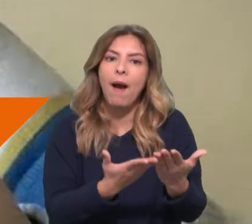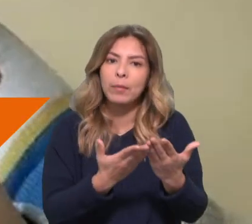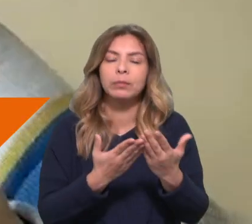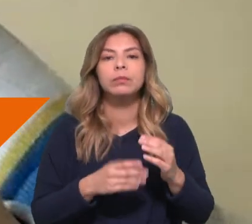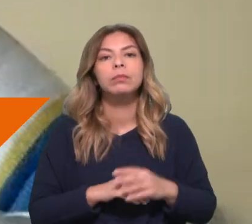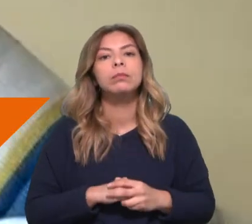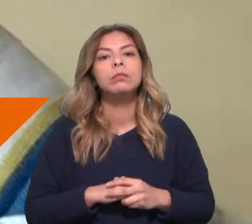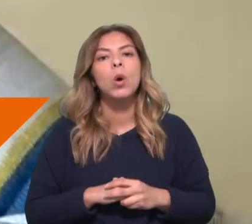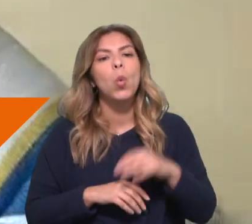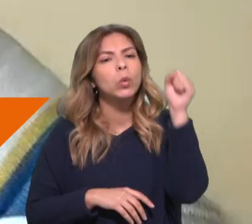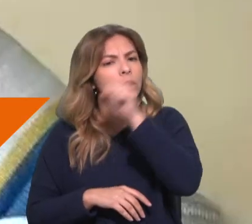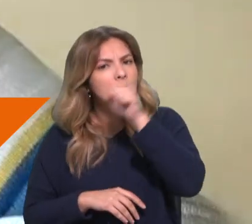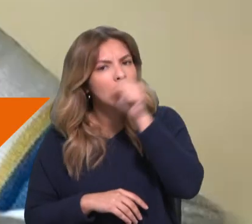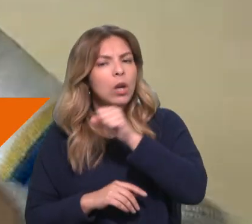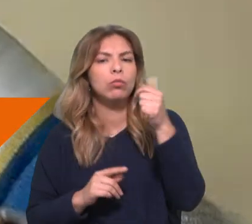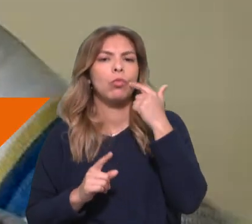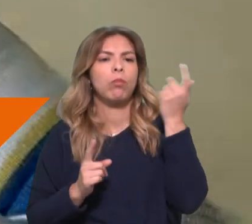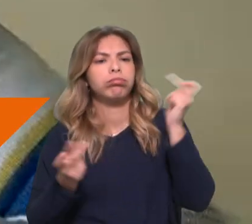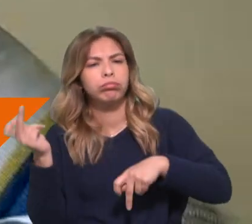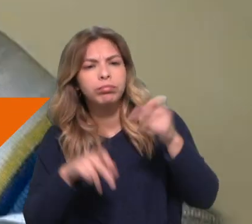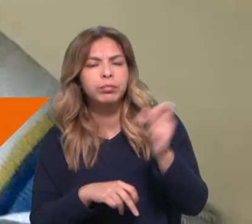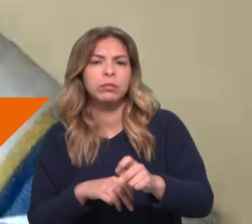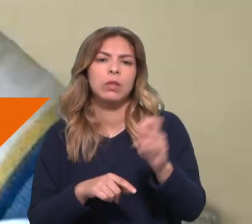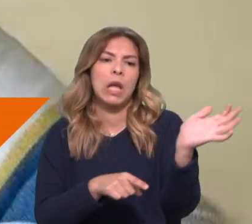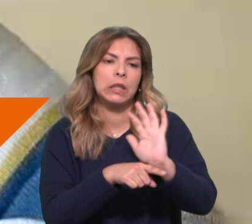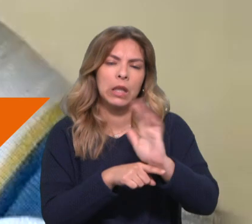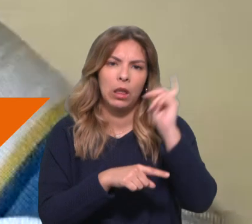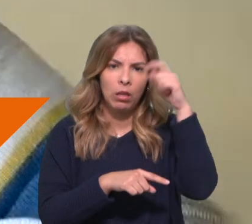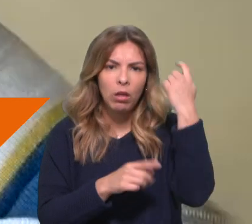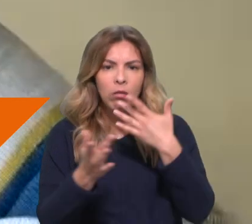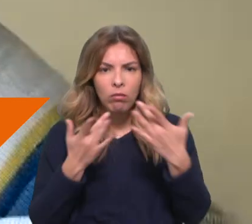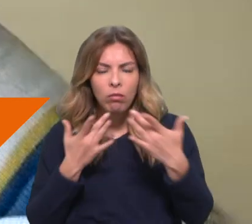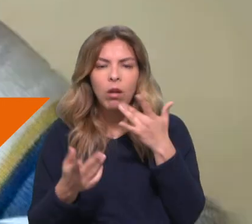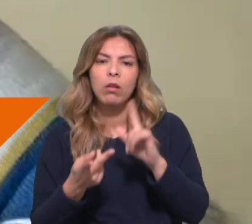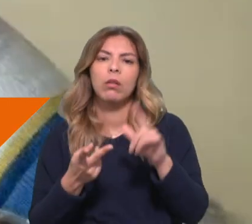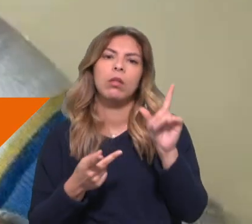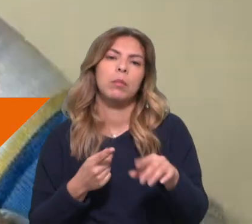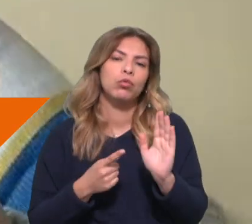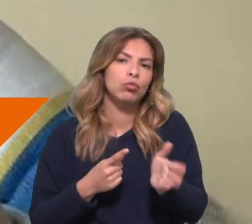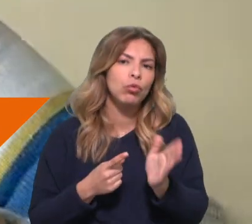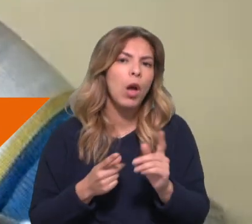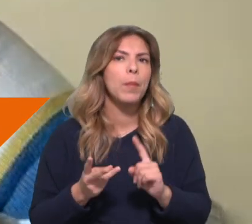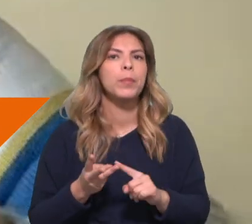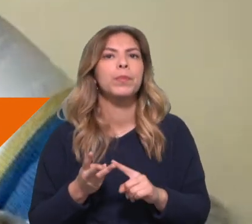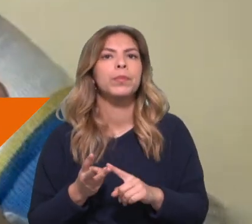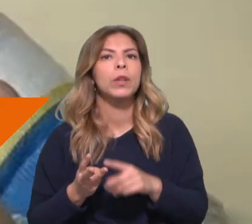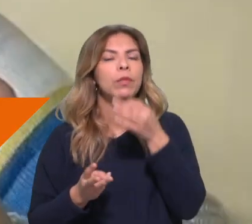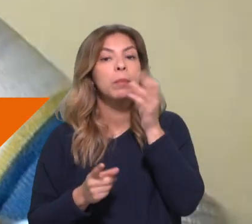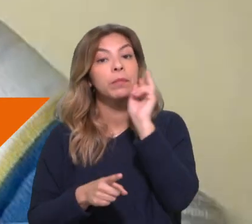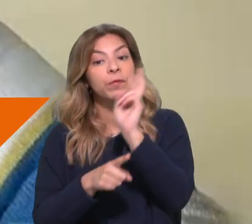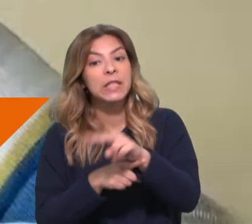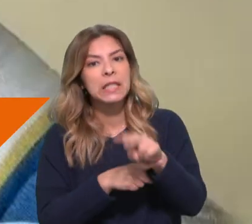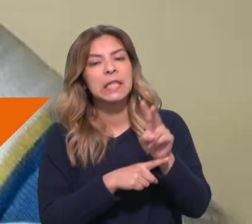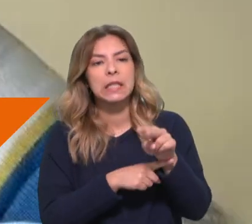Vários concertos já aconteceram, no cineteatro, em algumas capelas, e temos que falar também de algumas visitas ao